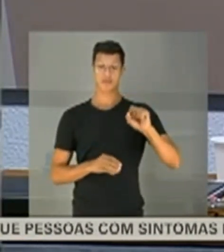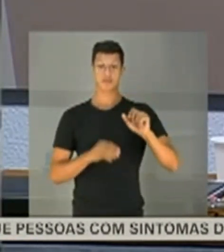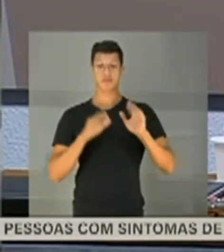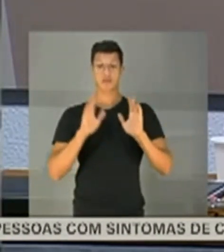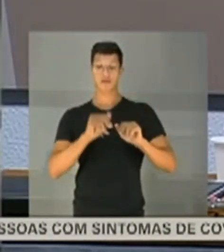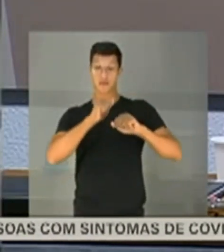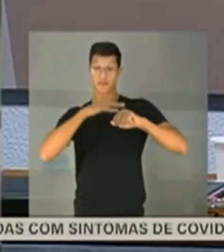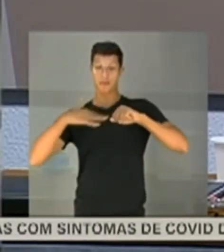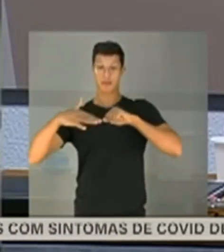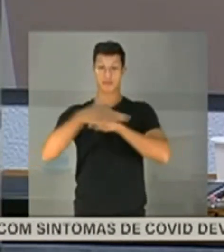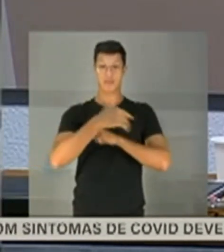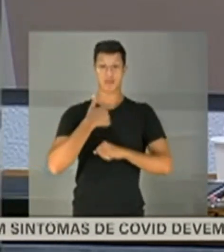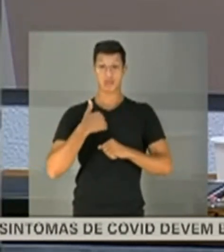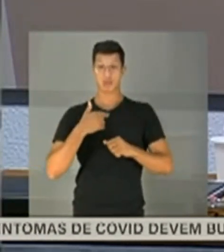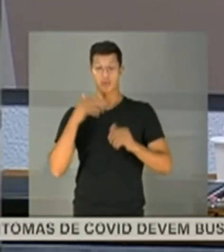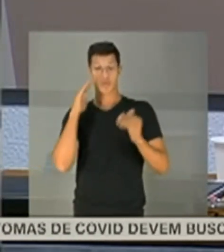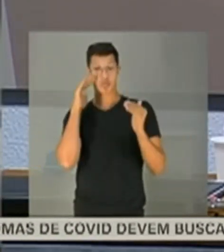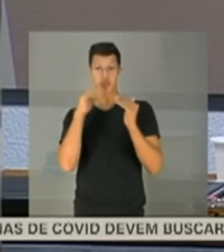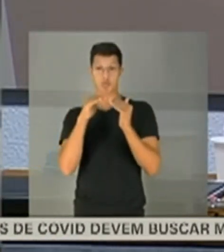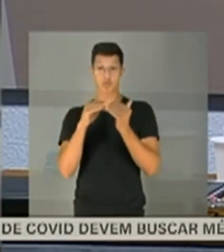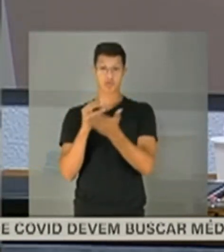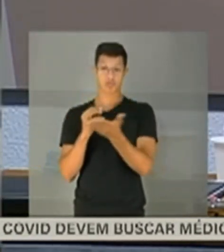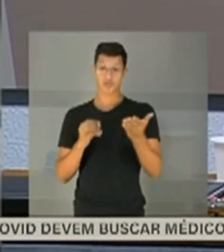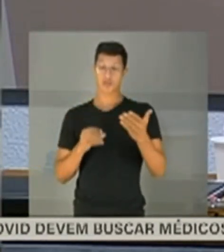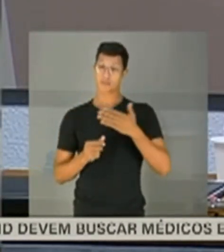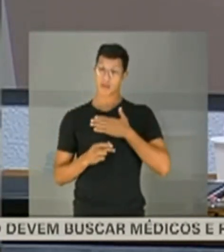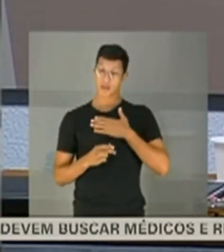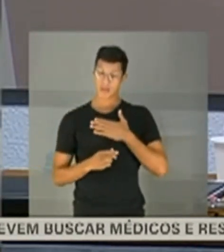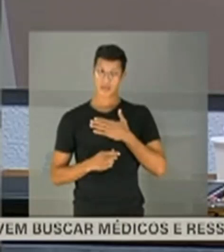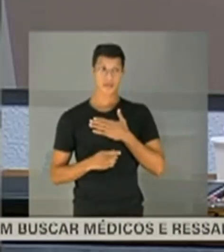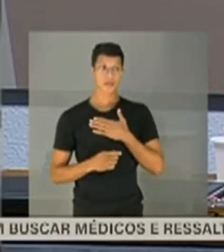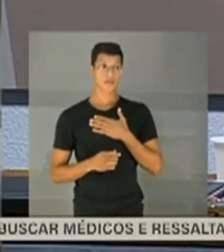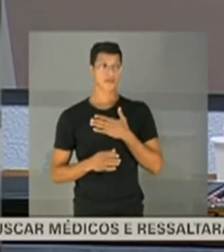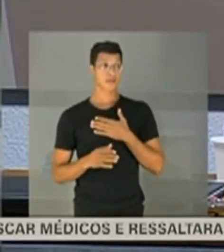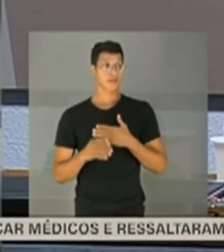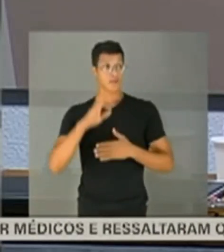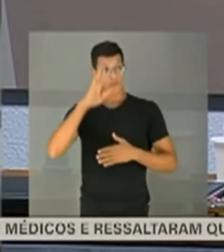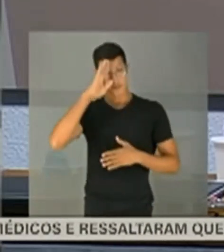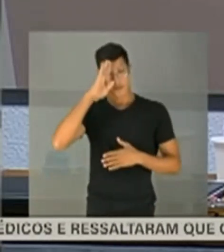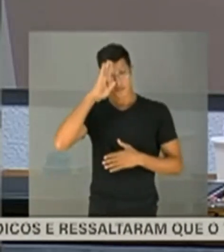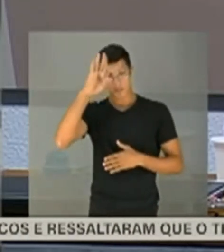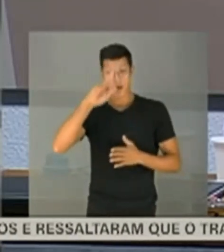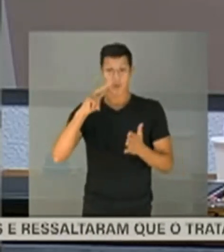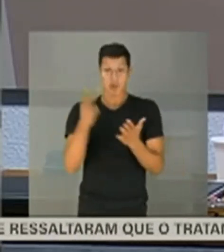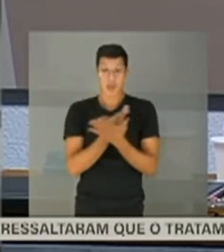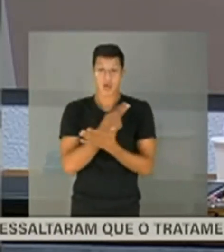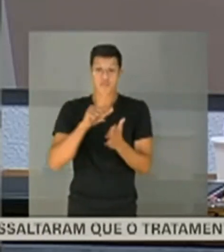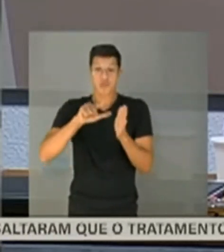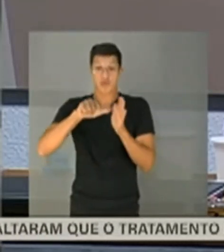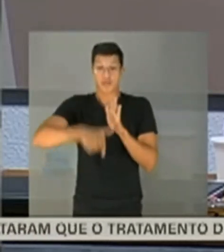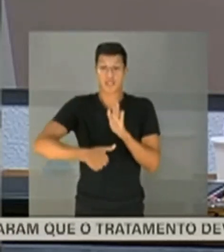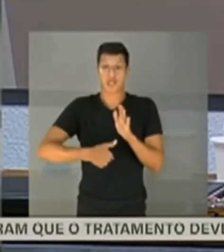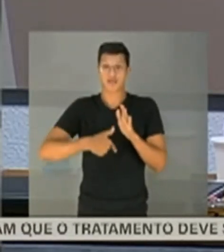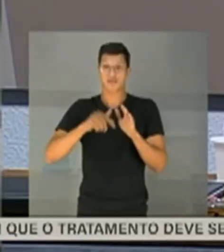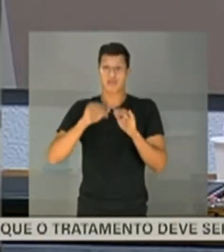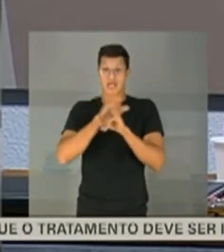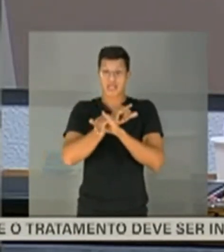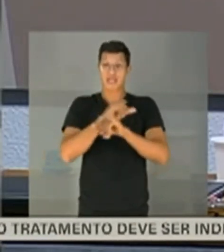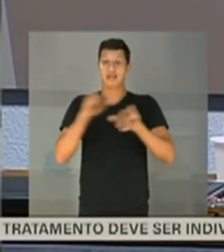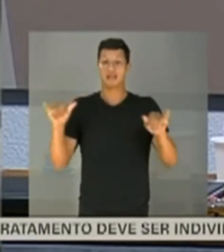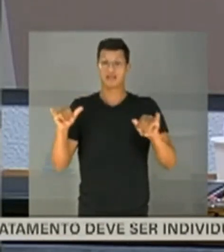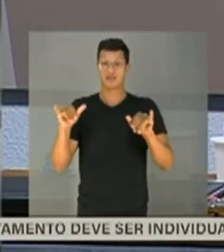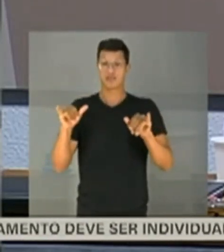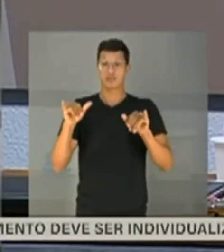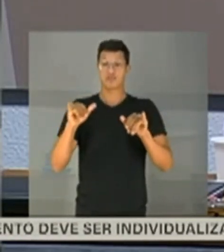Nessa pandemia, eu concordo com Vossa Excelência, para mim, o principal erro foi o atraso na declaração